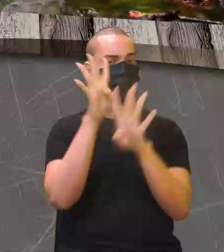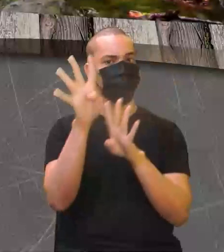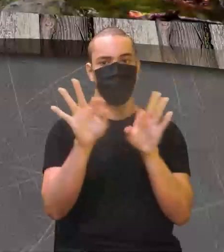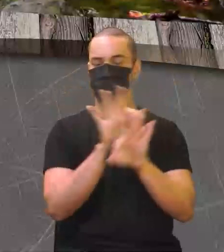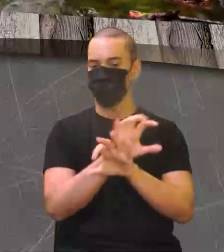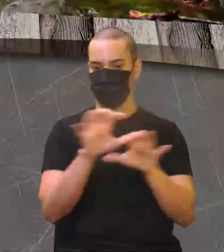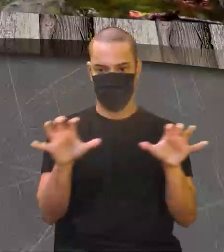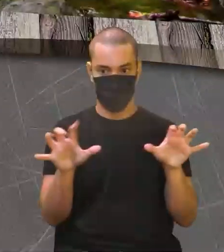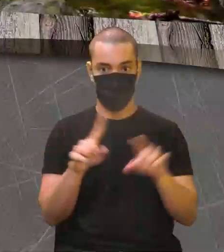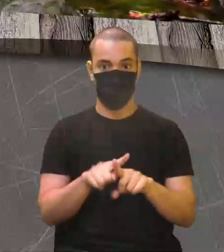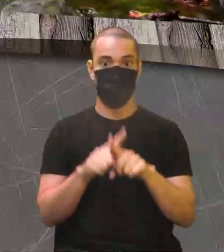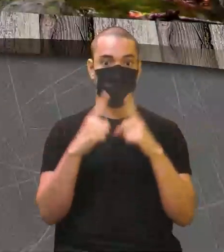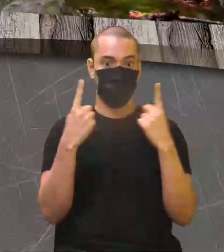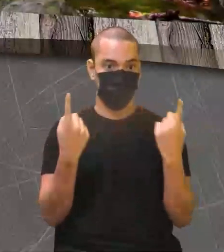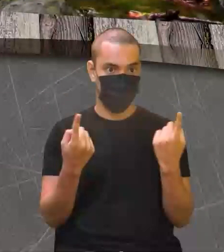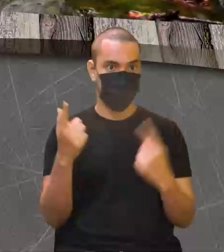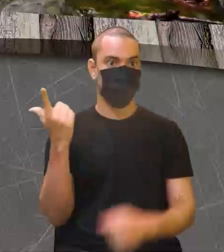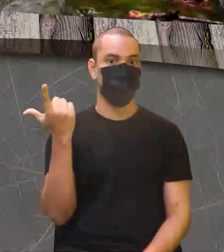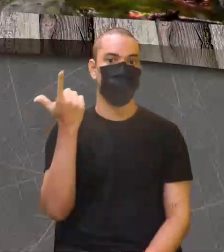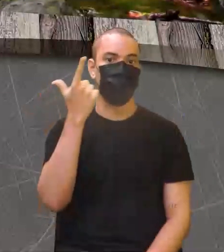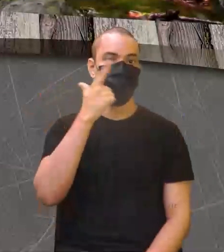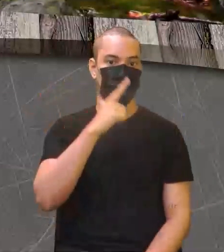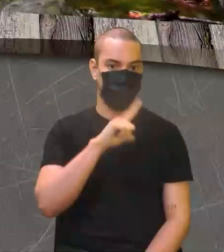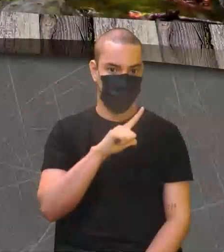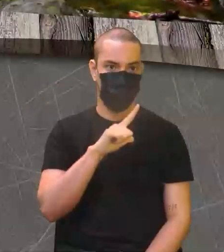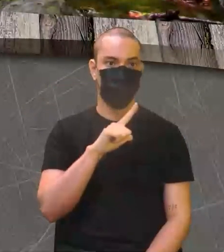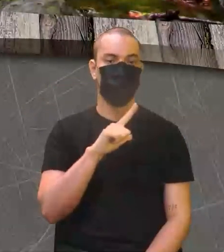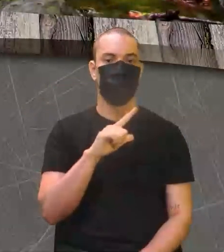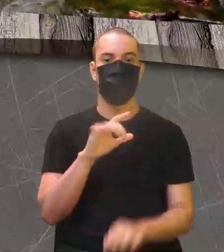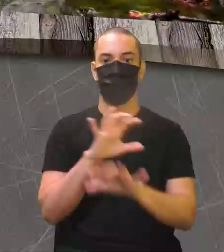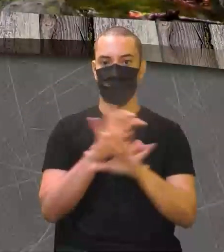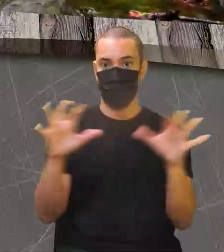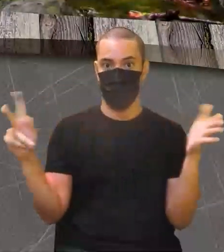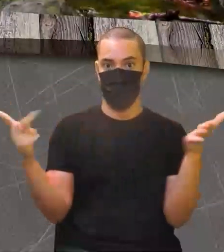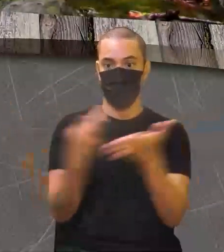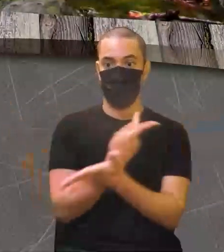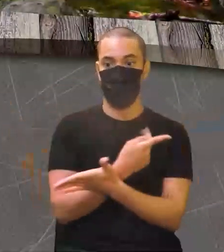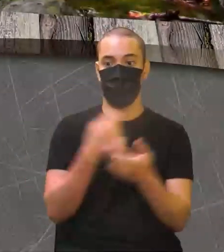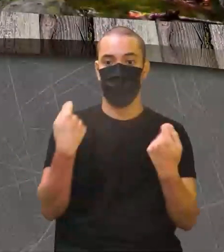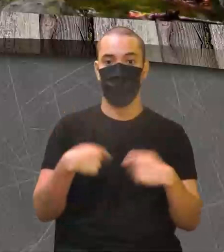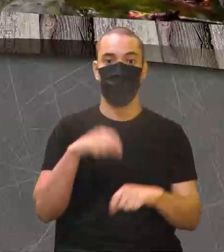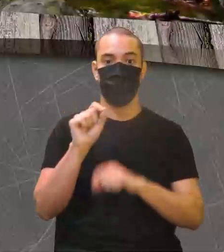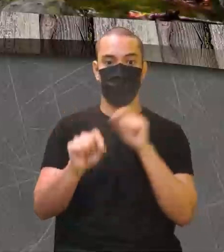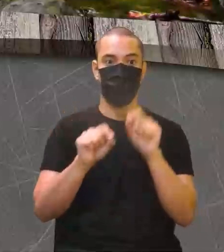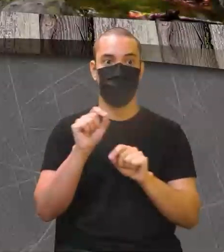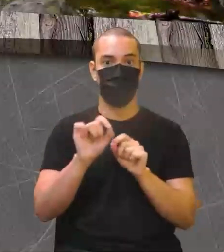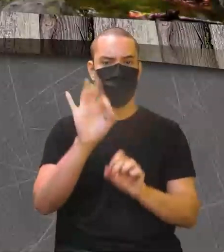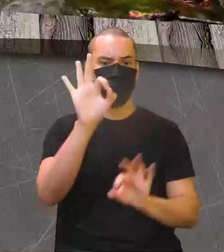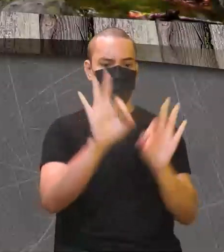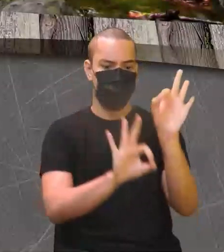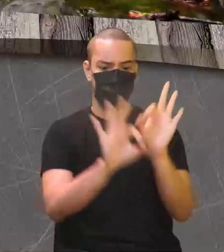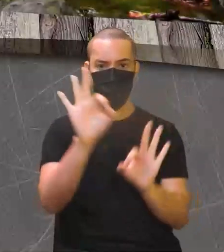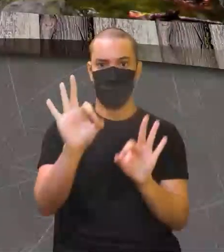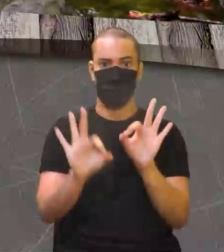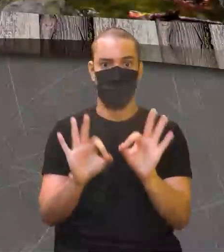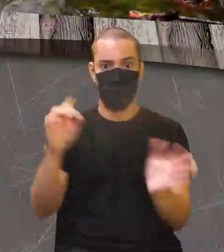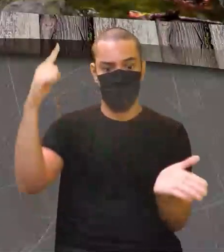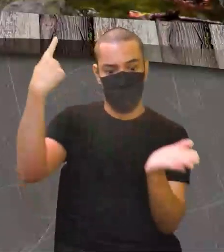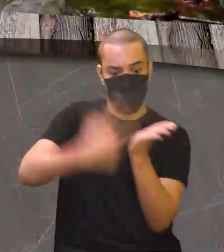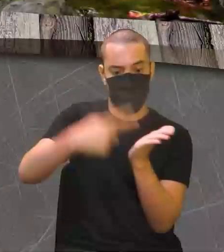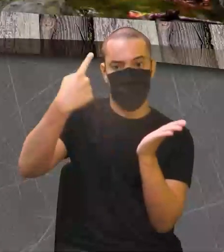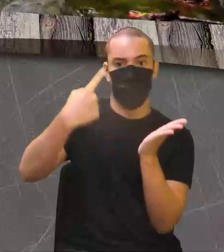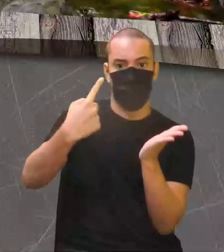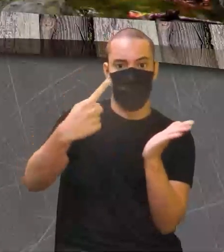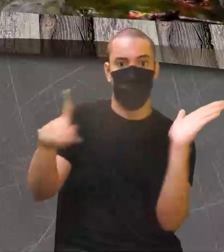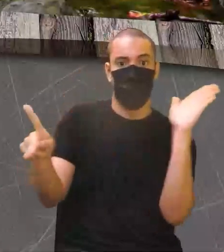aleatoriamente. Mas, para que esses eventos aleatórios aconteçam, eu preciso marcar um evento. Eu